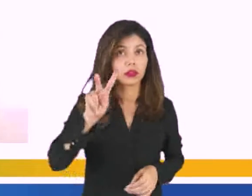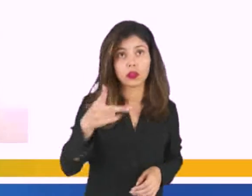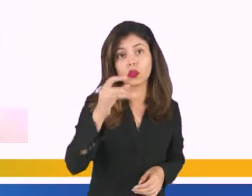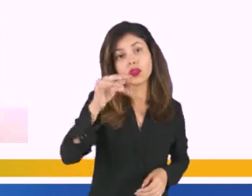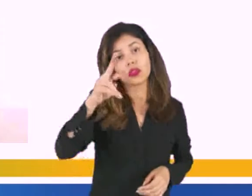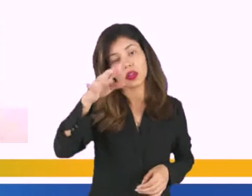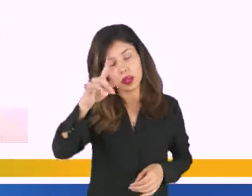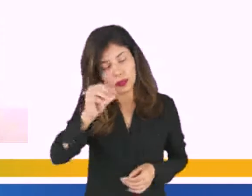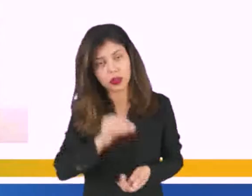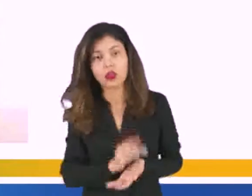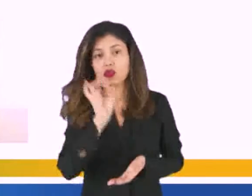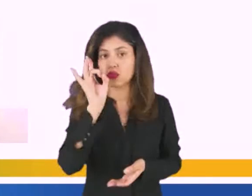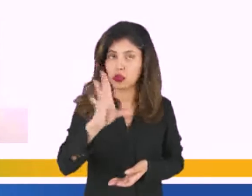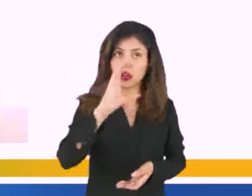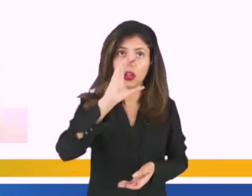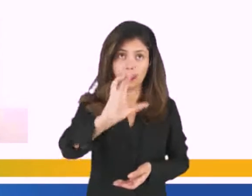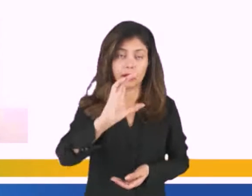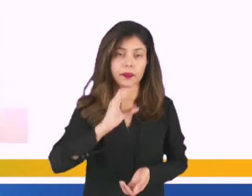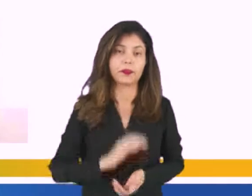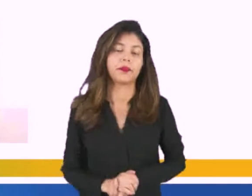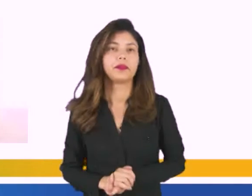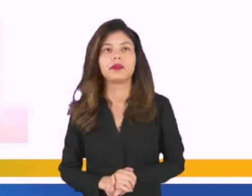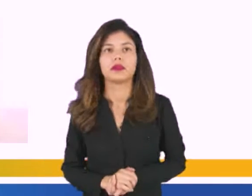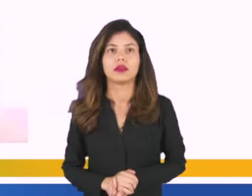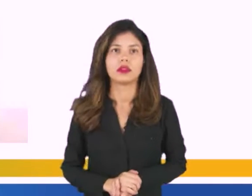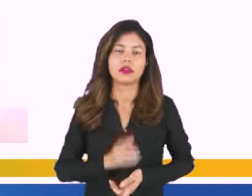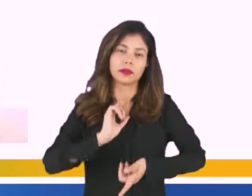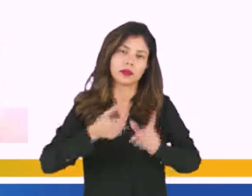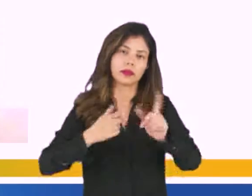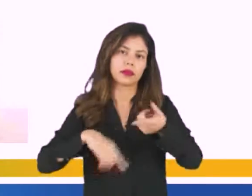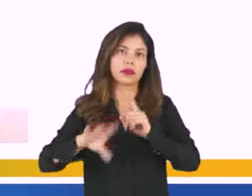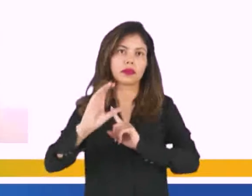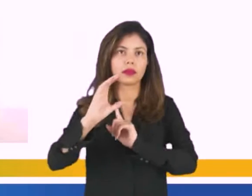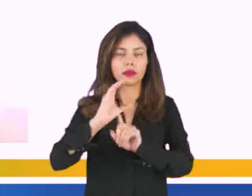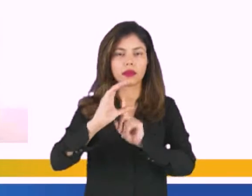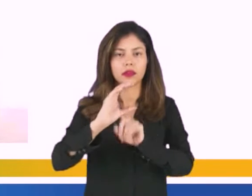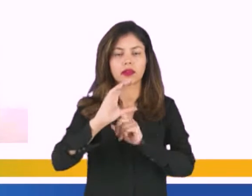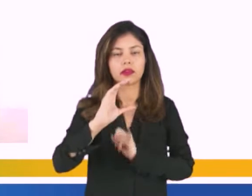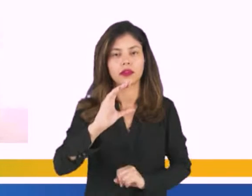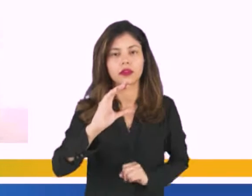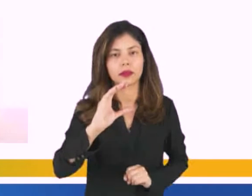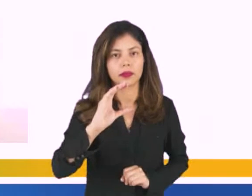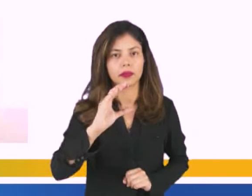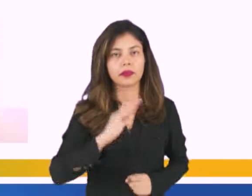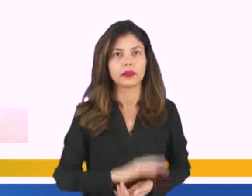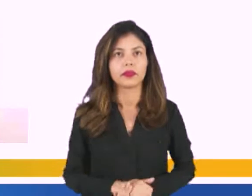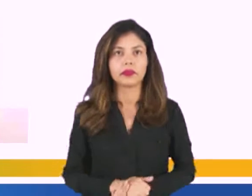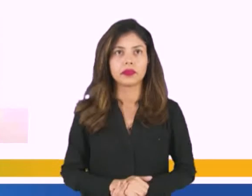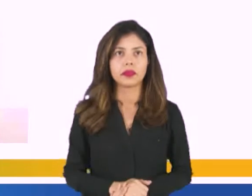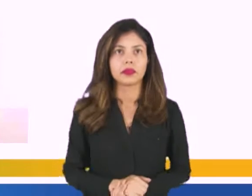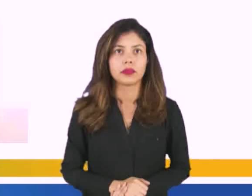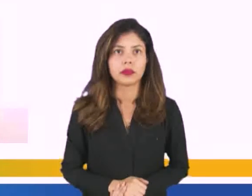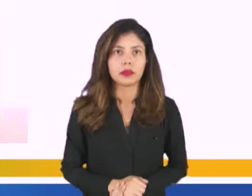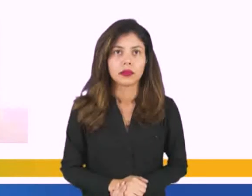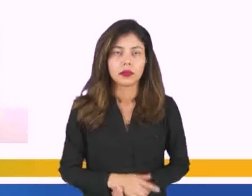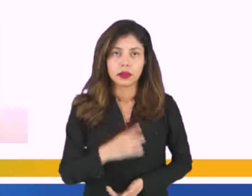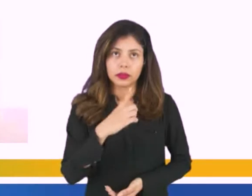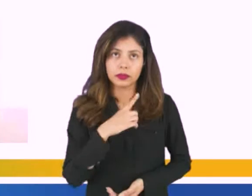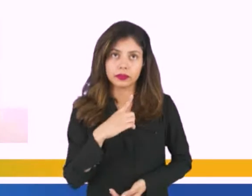nela. Não é um hidrocarboneto, totalmente só carbono e hidrogênio, então a nossa resposta é